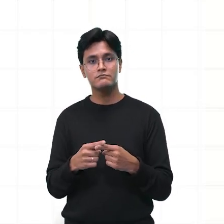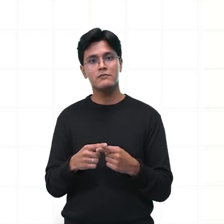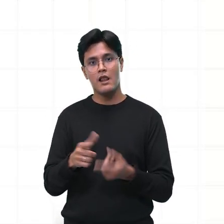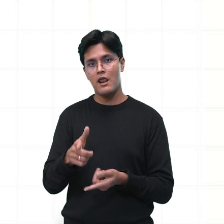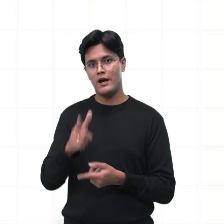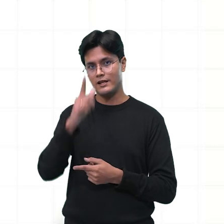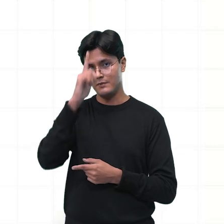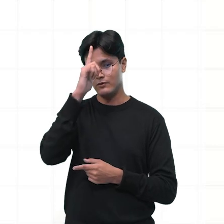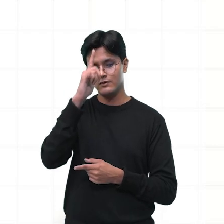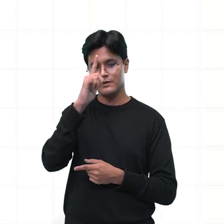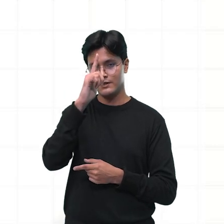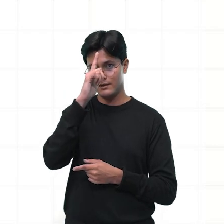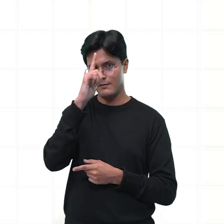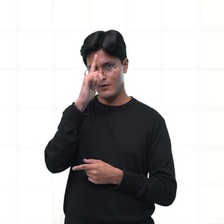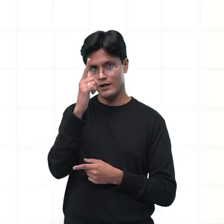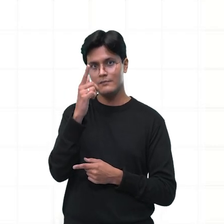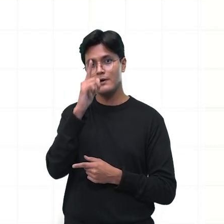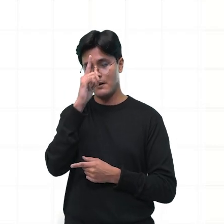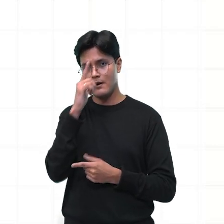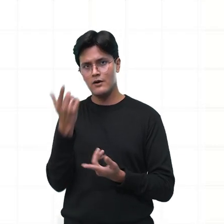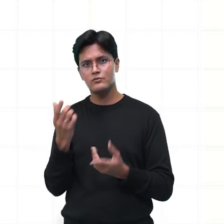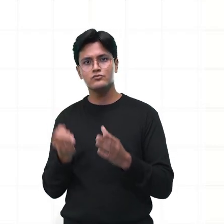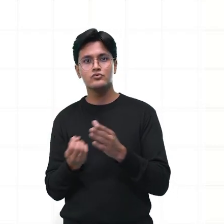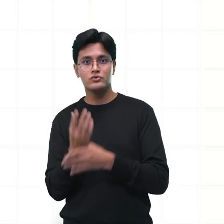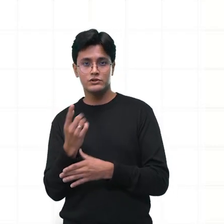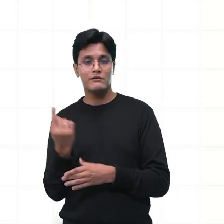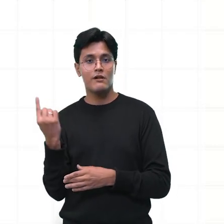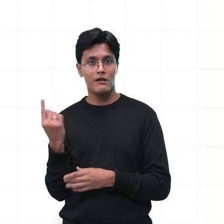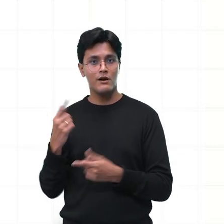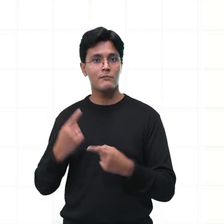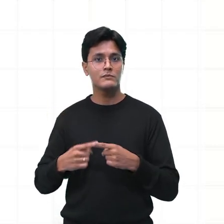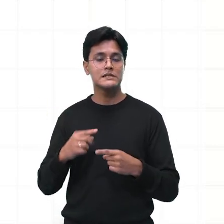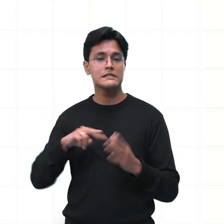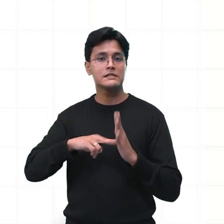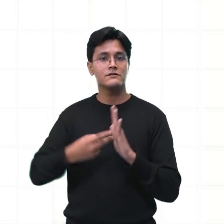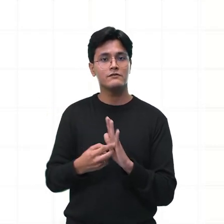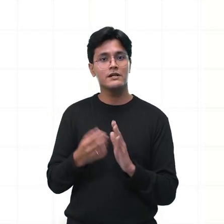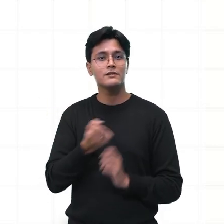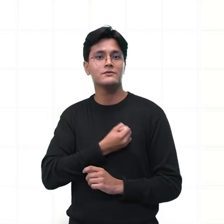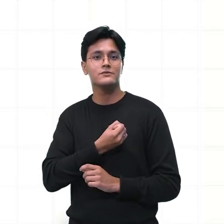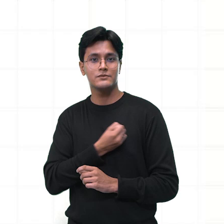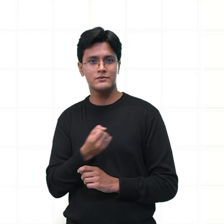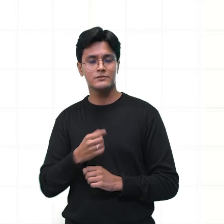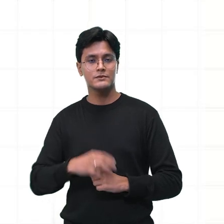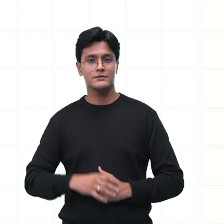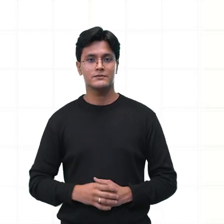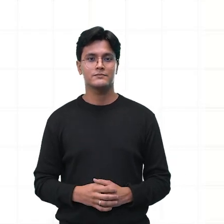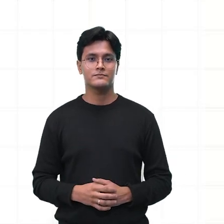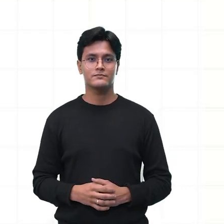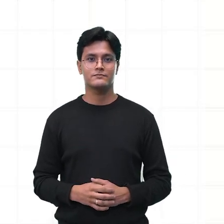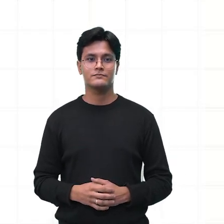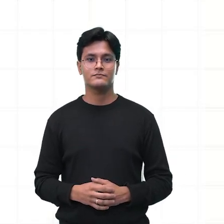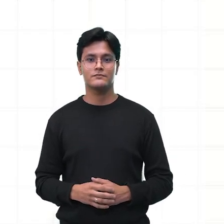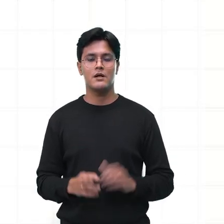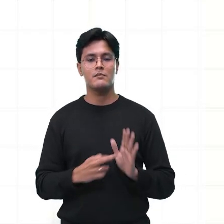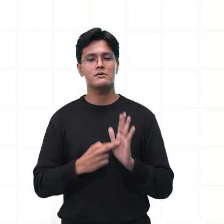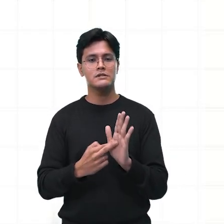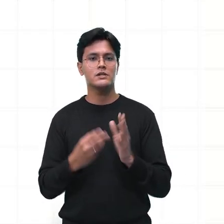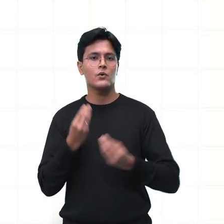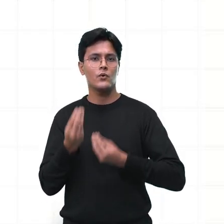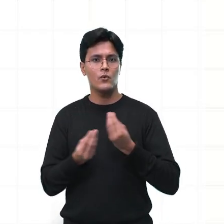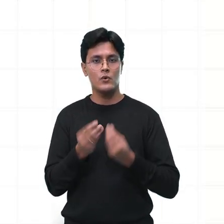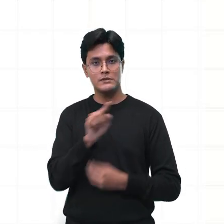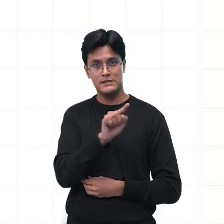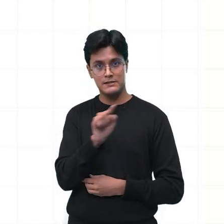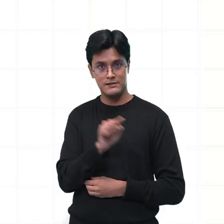números. Então, nós teremos a representação do conjunto dos números inteiros dessa forma. Z